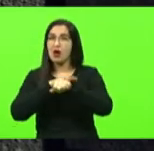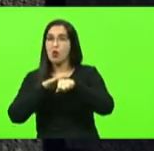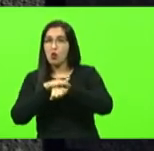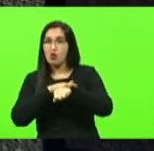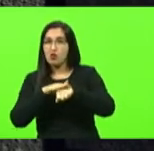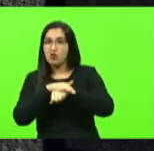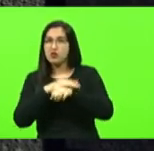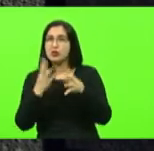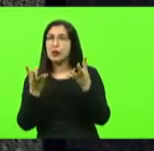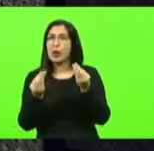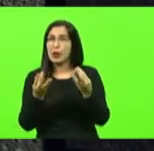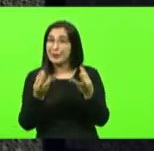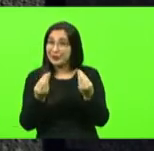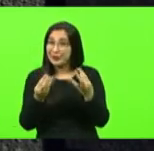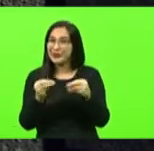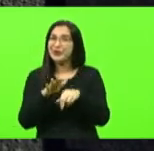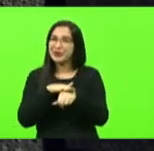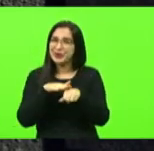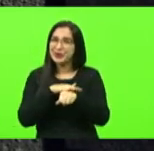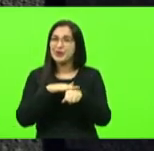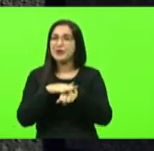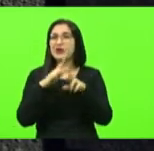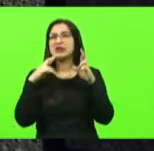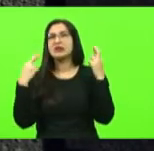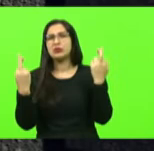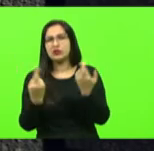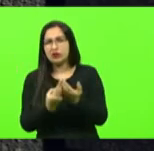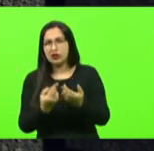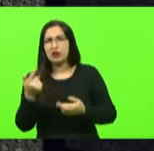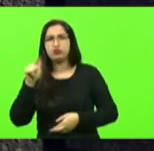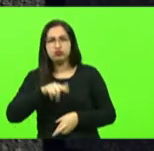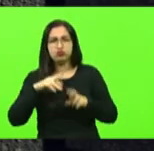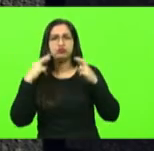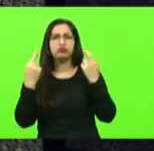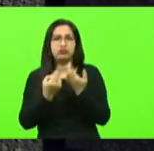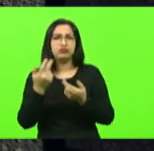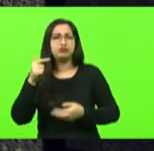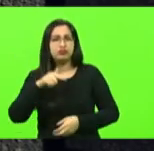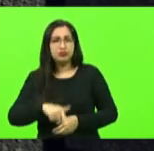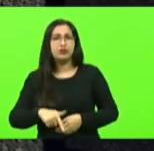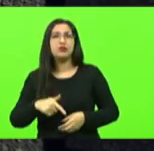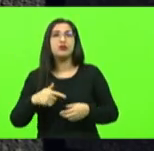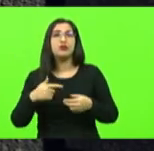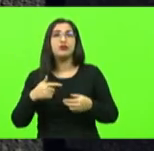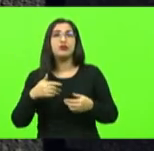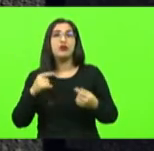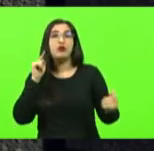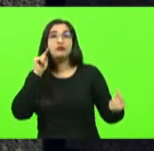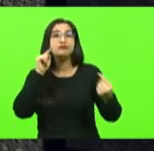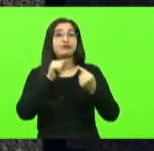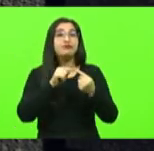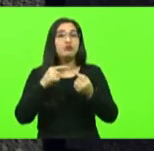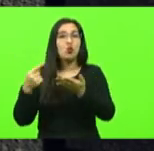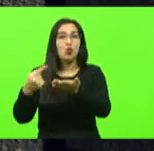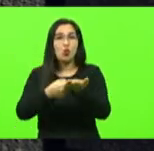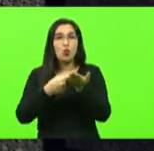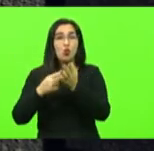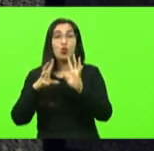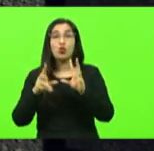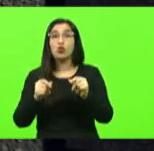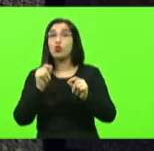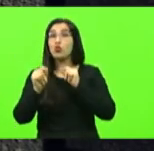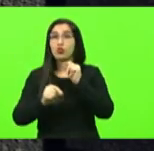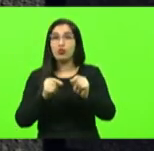muito e fazer muitas reuniões e tirar um bom senso, sempre pressionar os prefeitos,